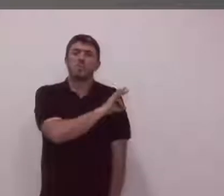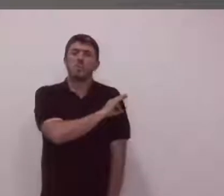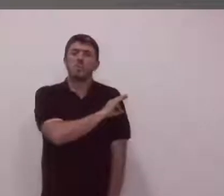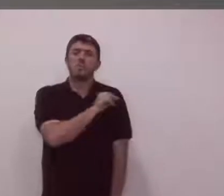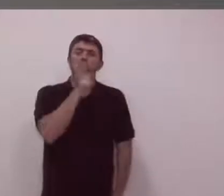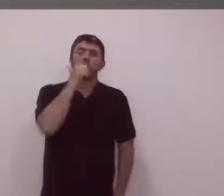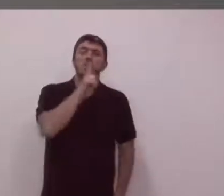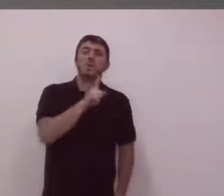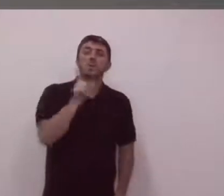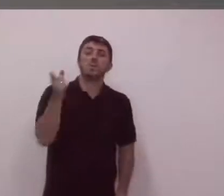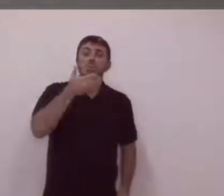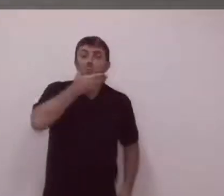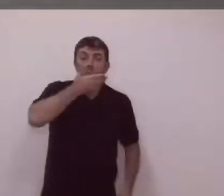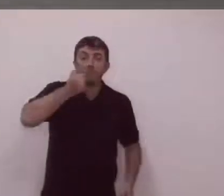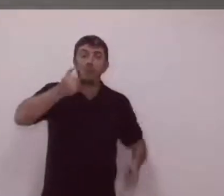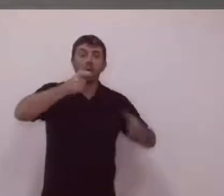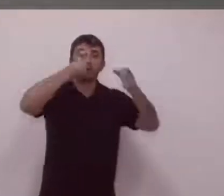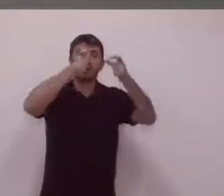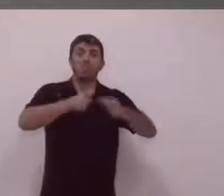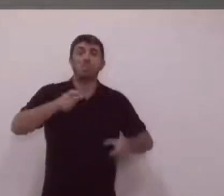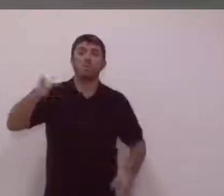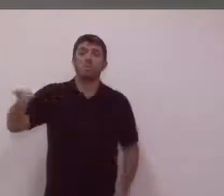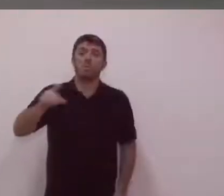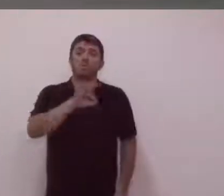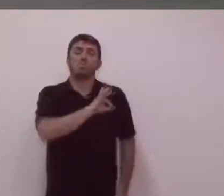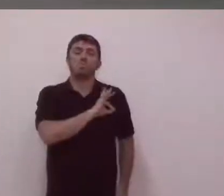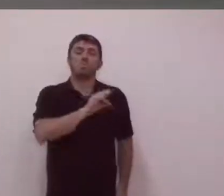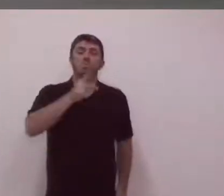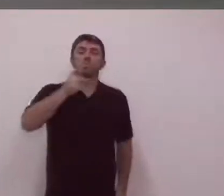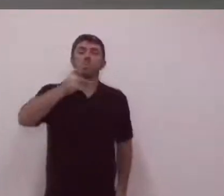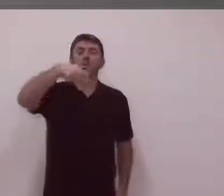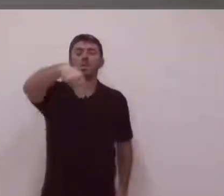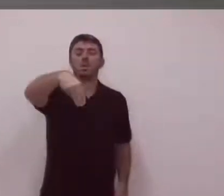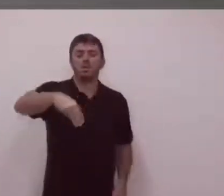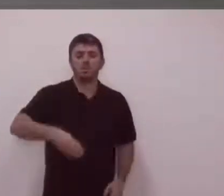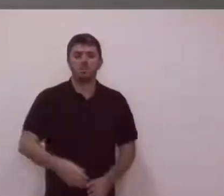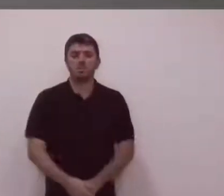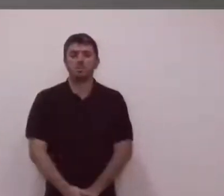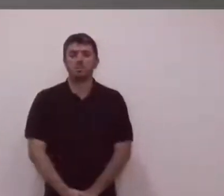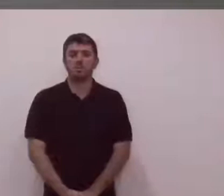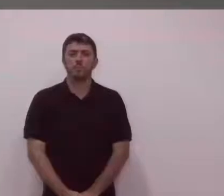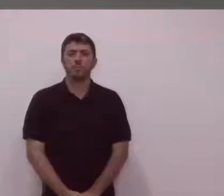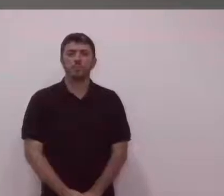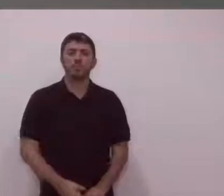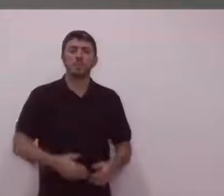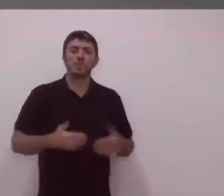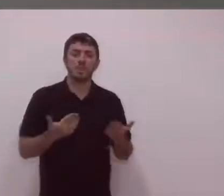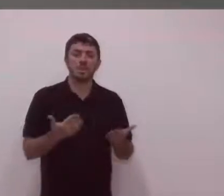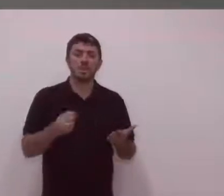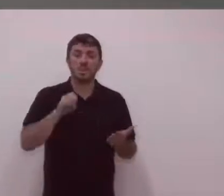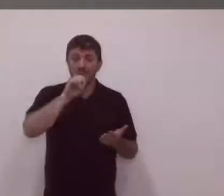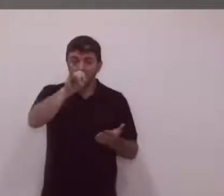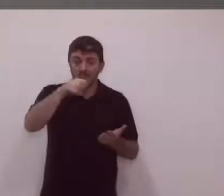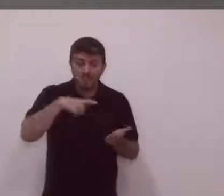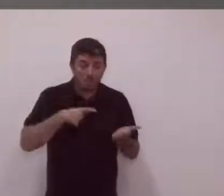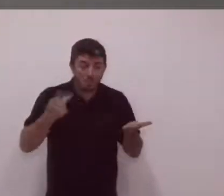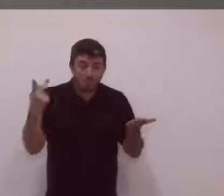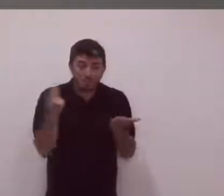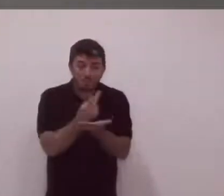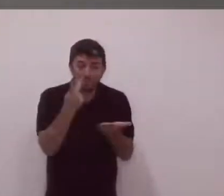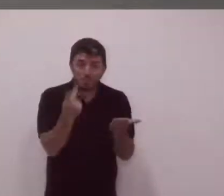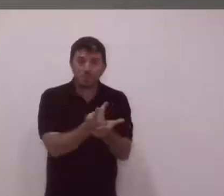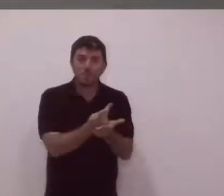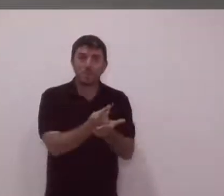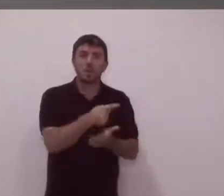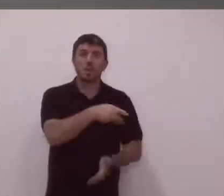melhor lugar para a PM e foi fato agora se incorrer em erros como o